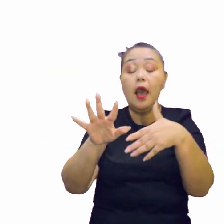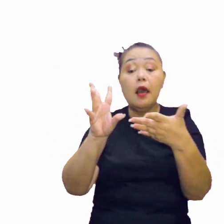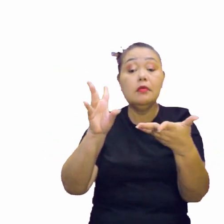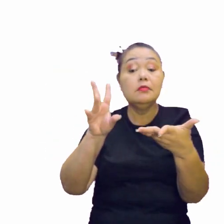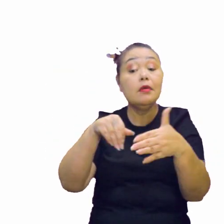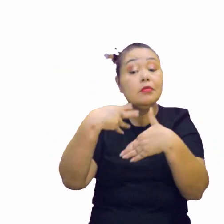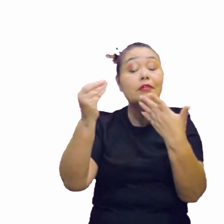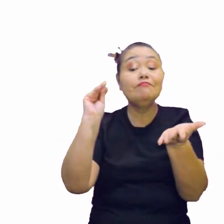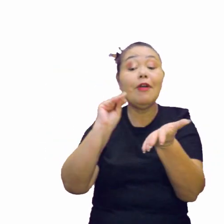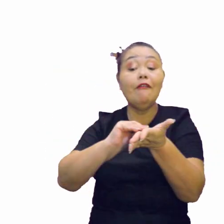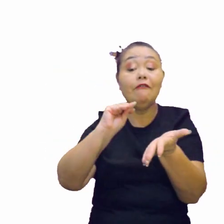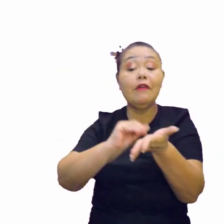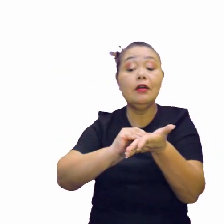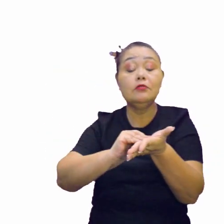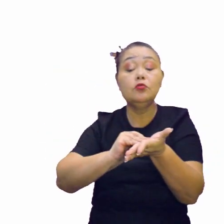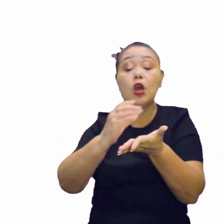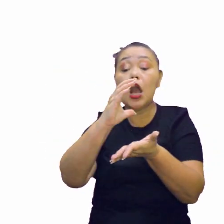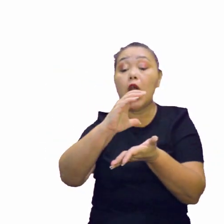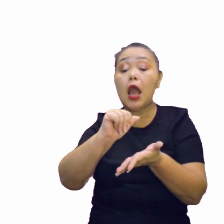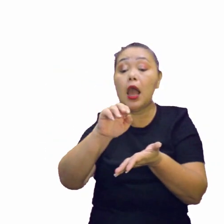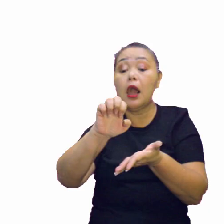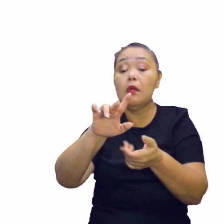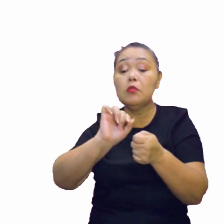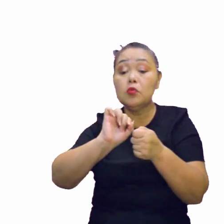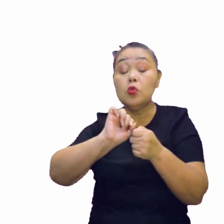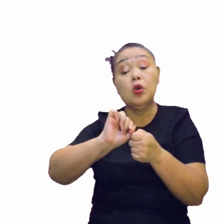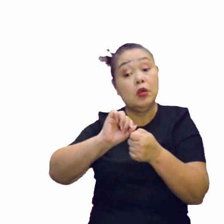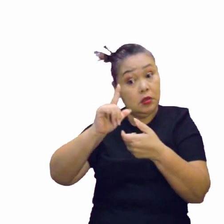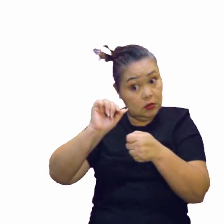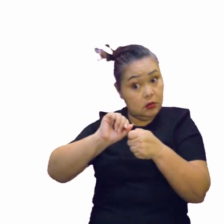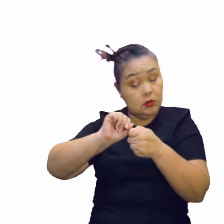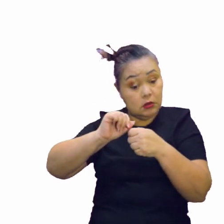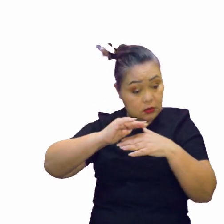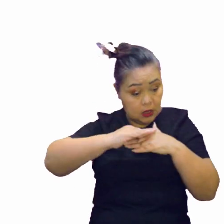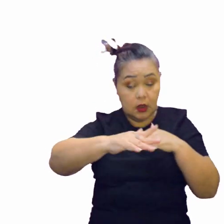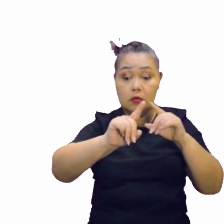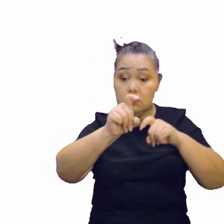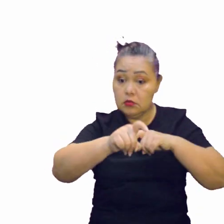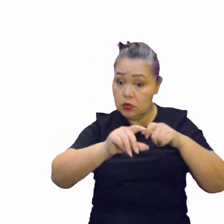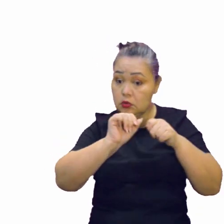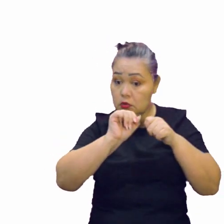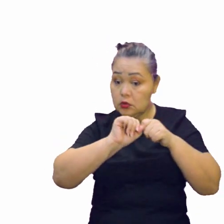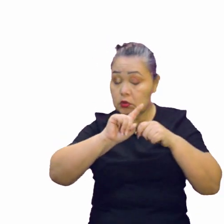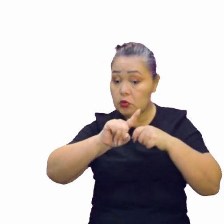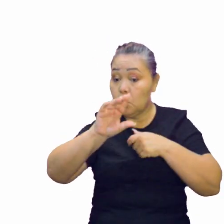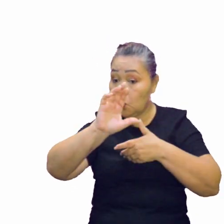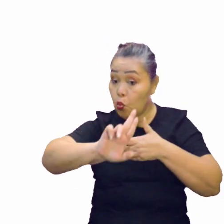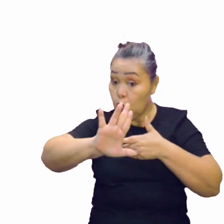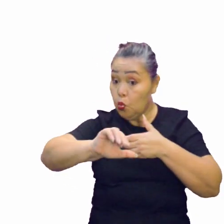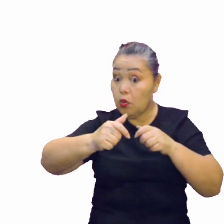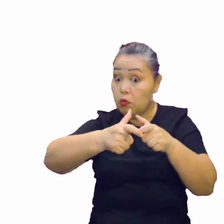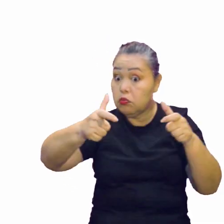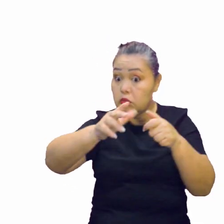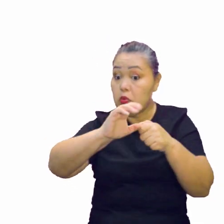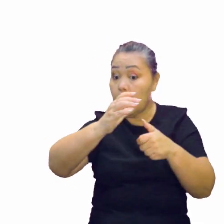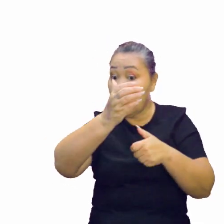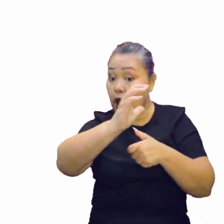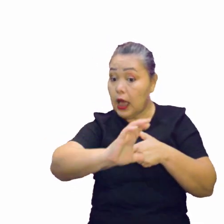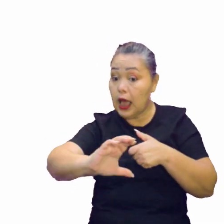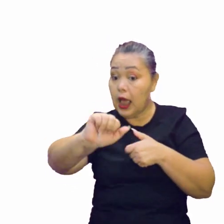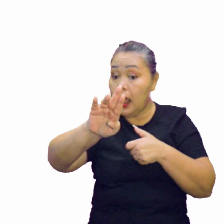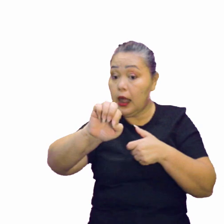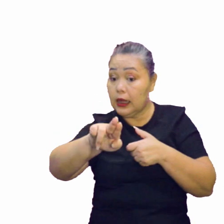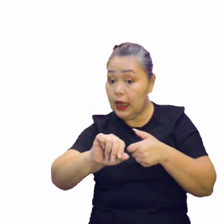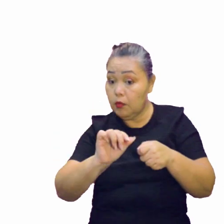de carbono, a atividade do carbono livre naquela produção, o consumo de carbono, o processo de